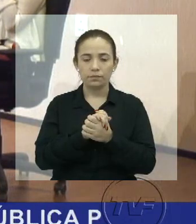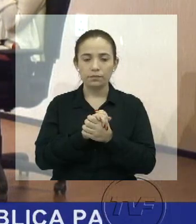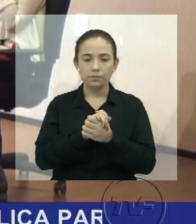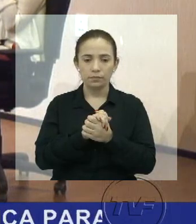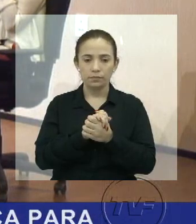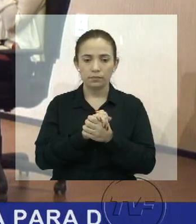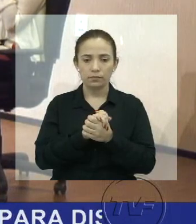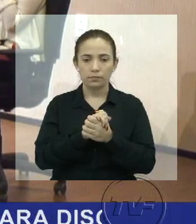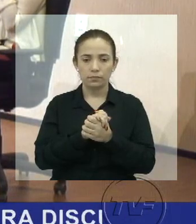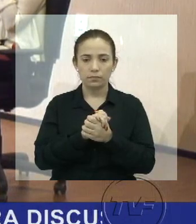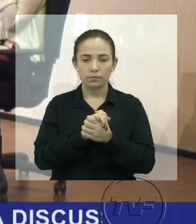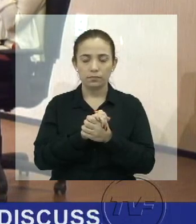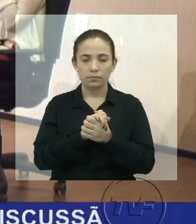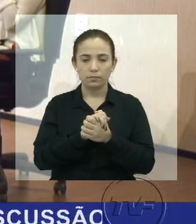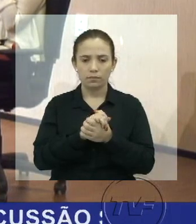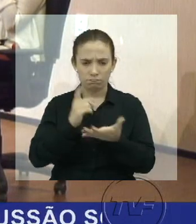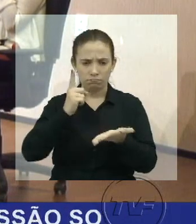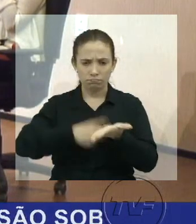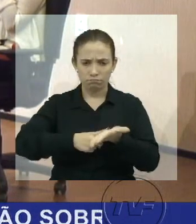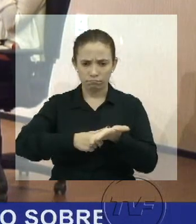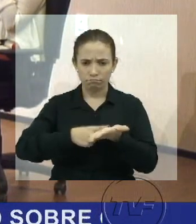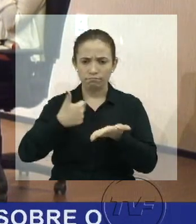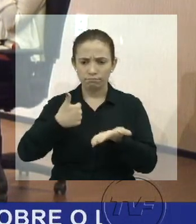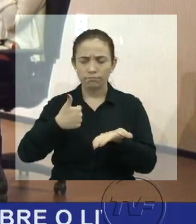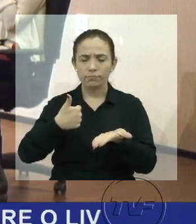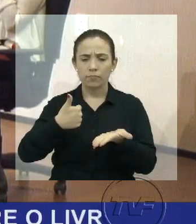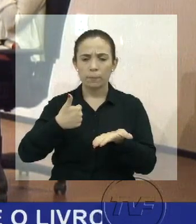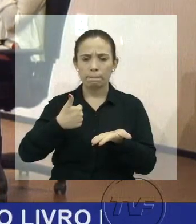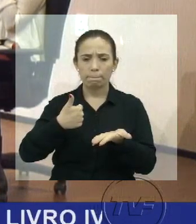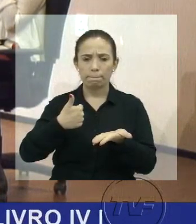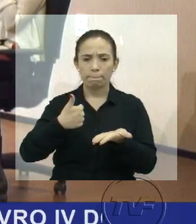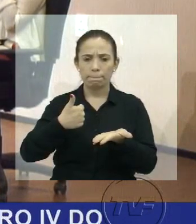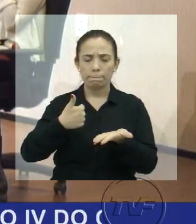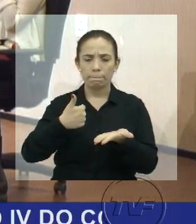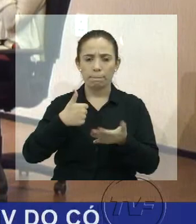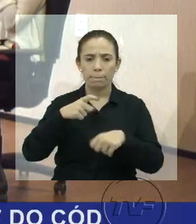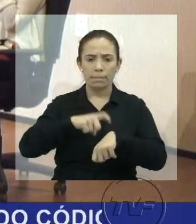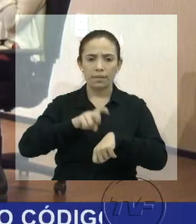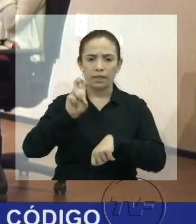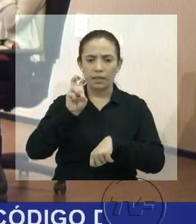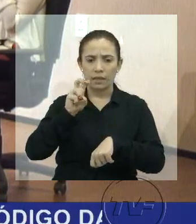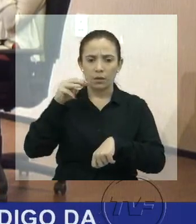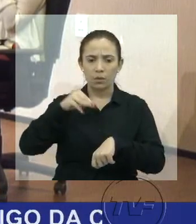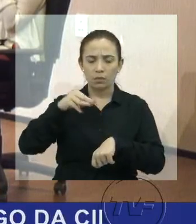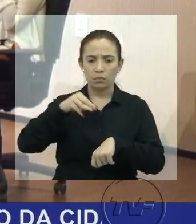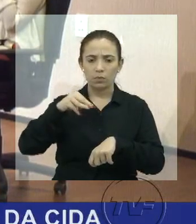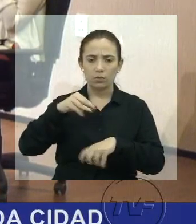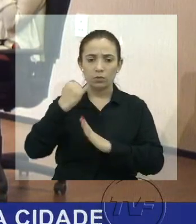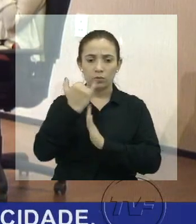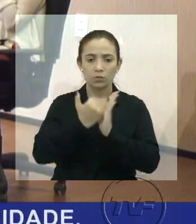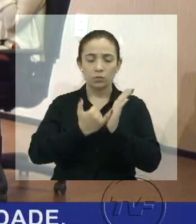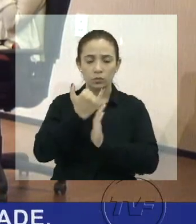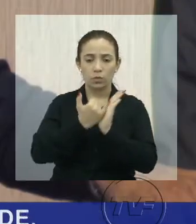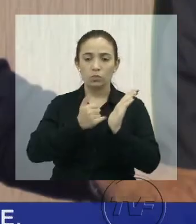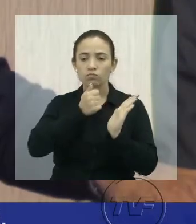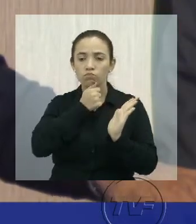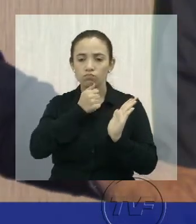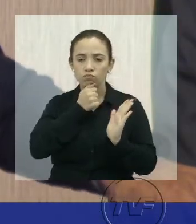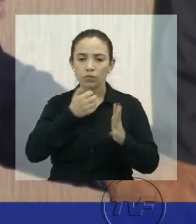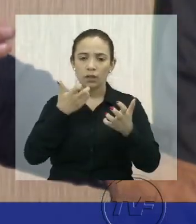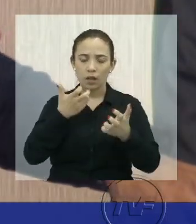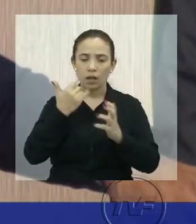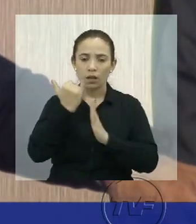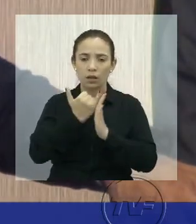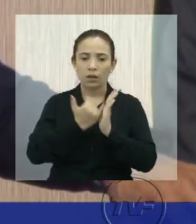Pessoal, vamos aqui fazer um acordo. Mais 5 minutos para quem não se inscreveu ainda e queira fazê-lo,